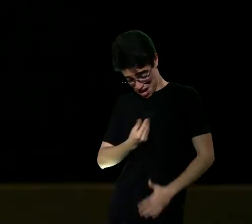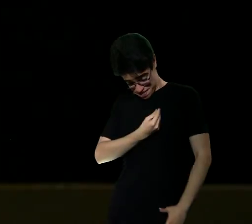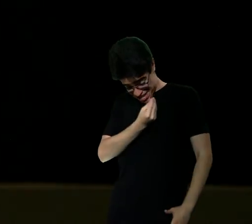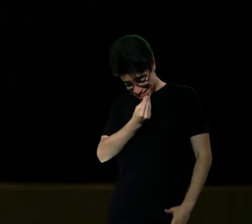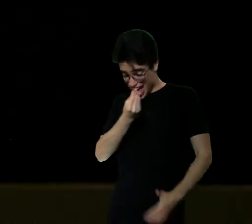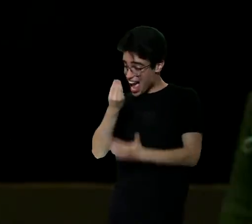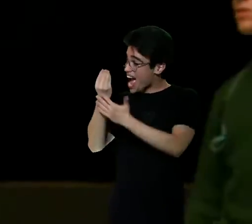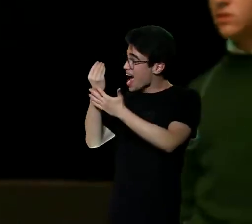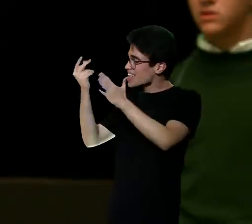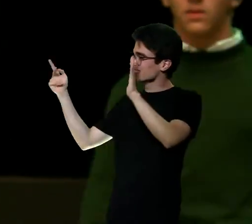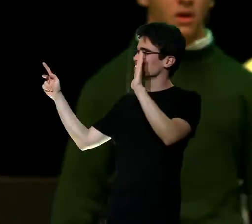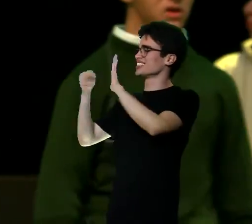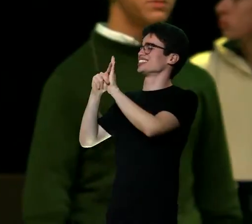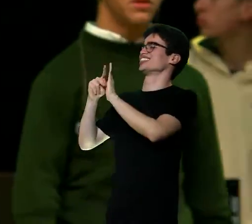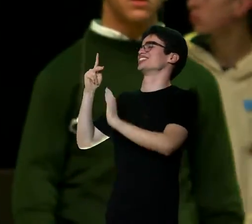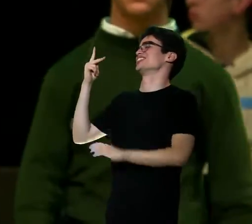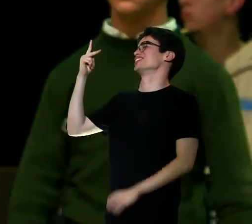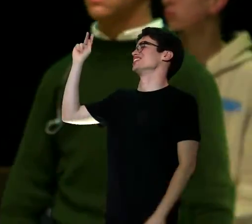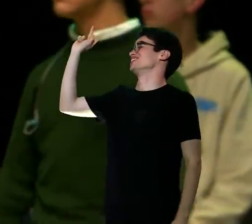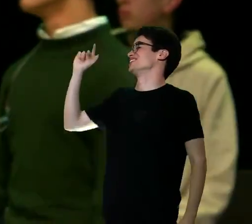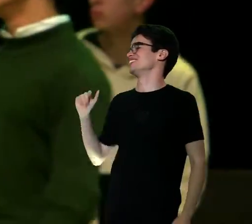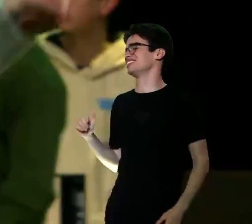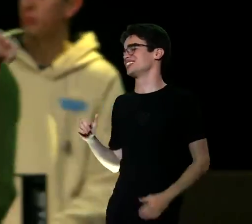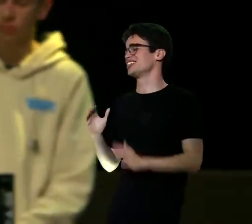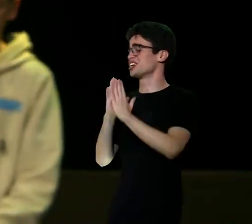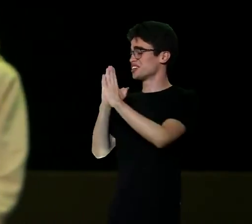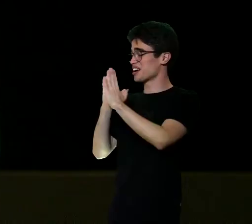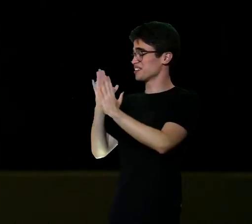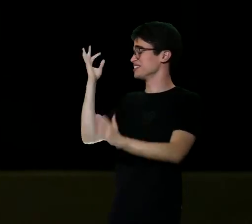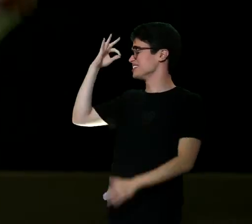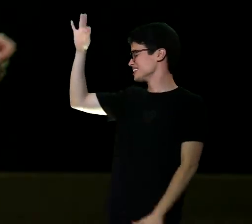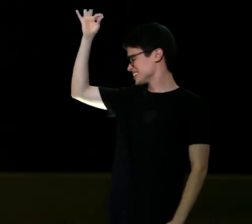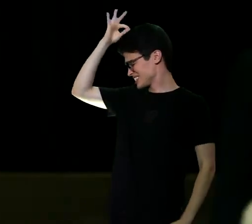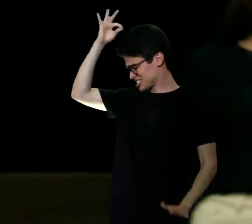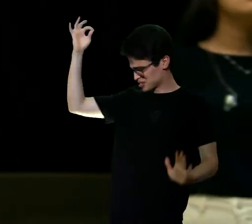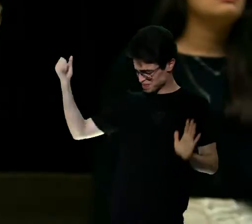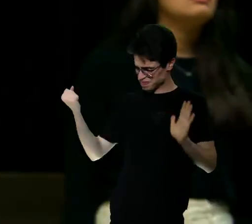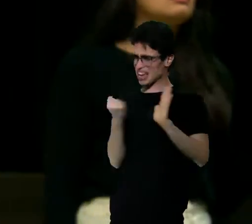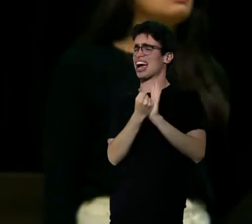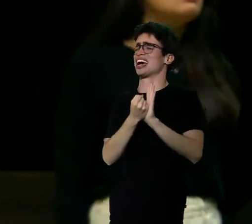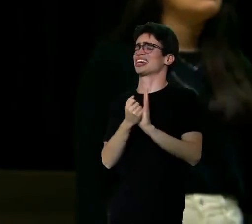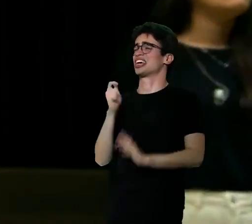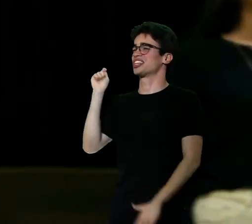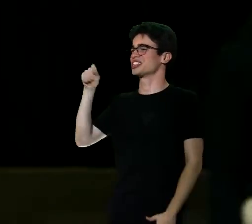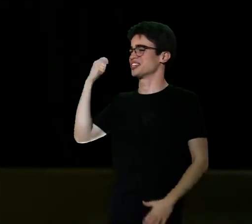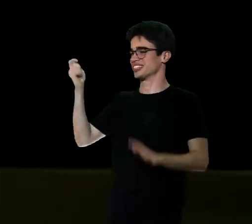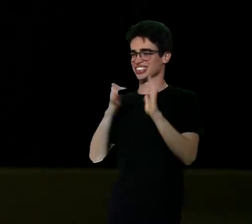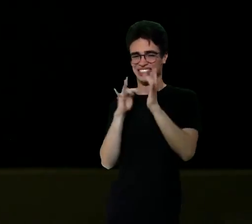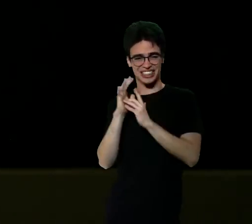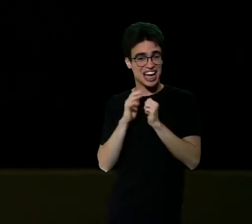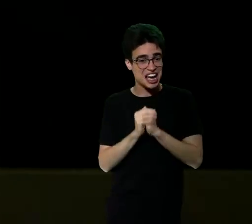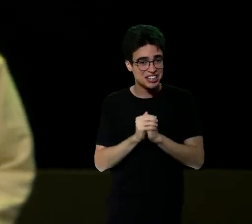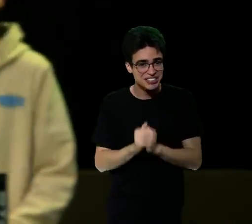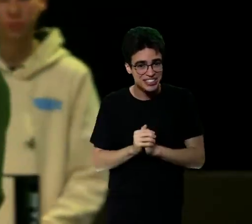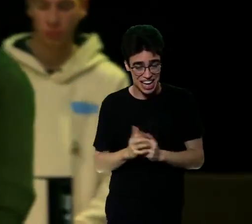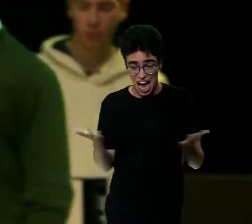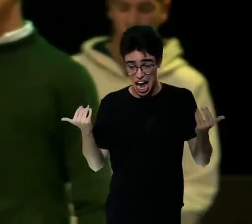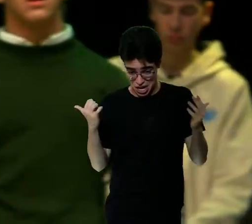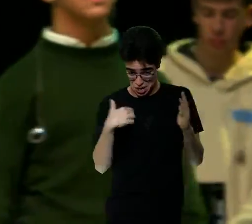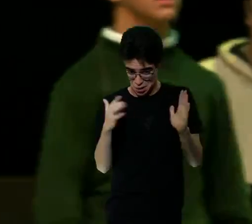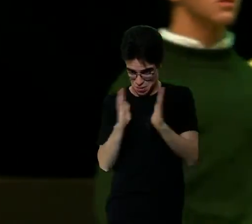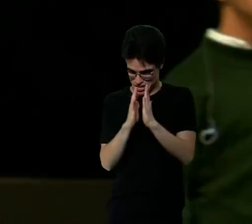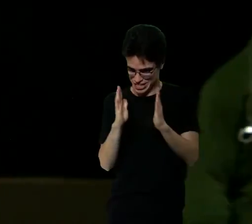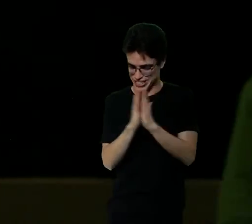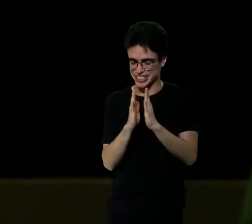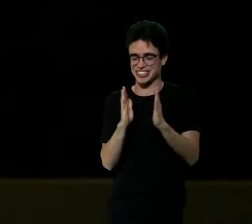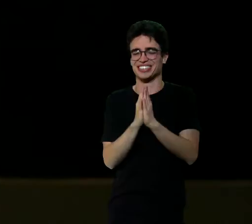Jesus. Me sela com o teu Espírito Santo, em nome de Jesus. Amém. Deixa eu orar por vocês aqui,